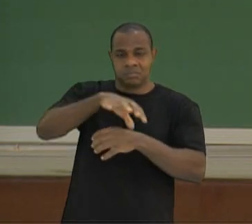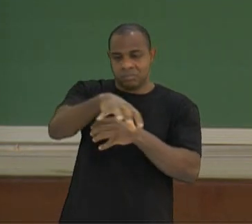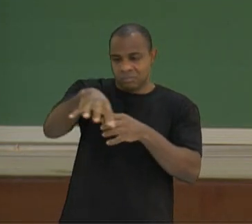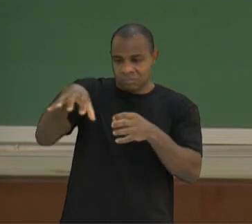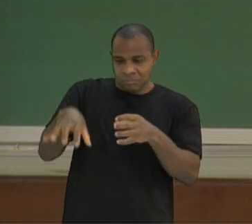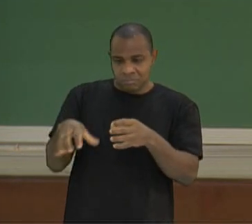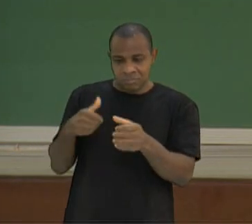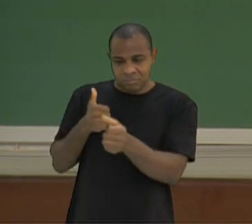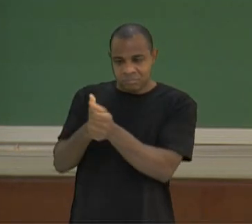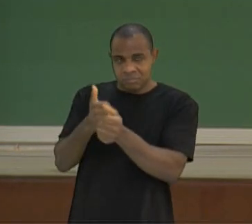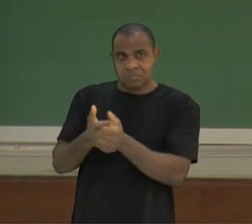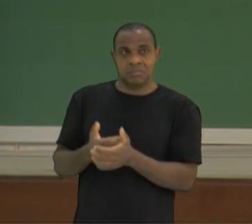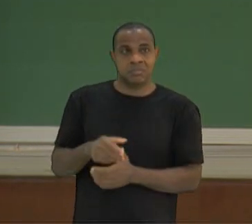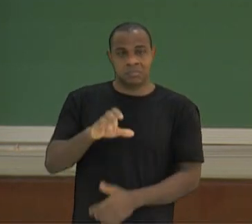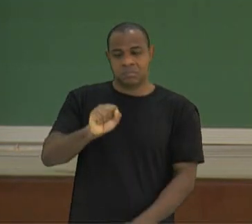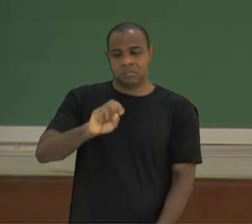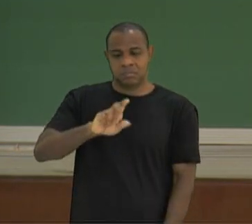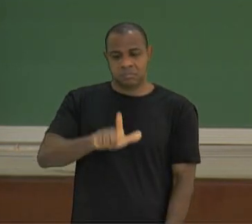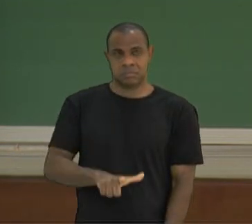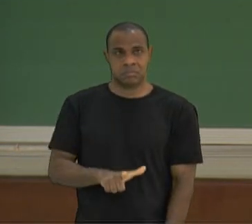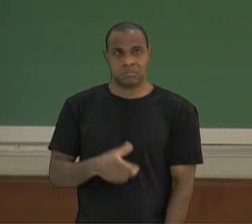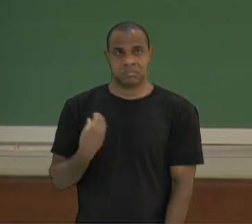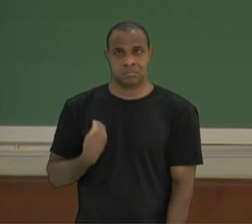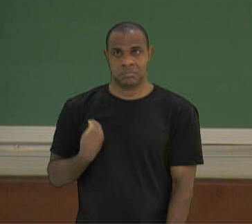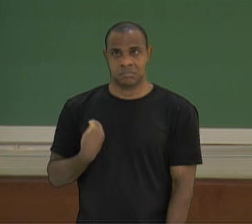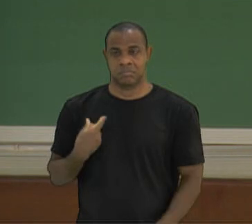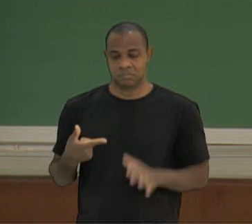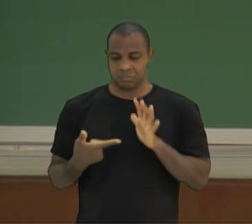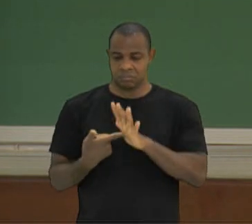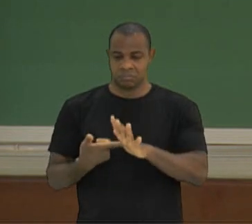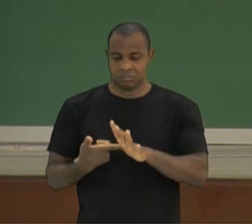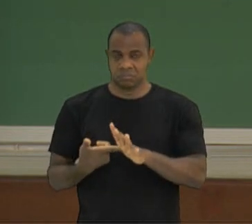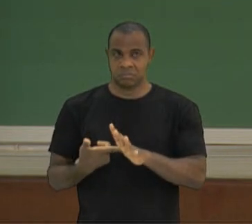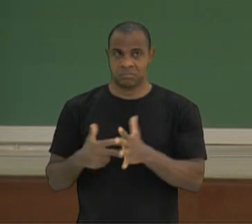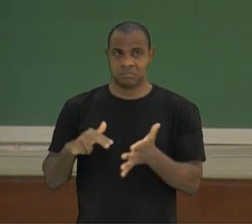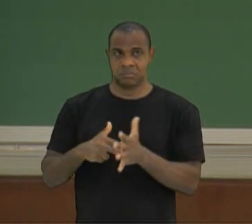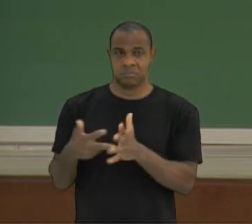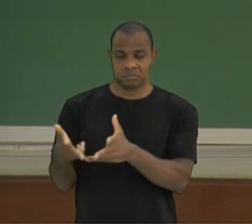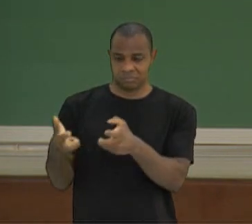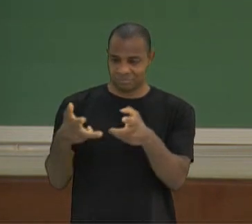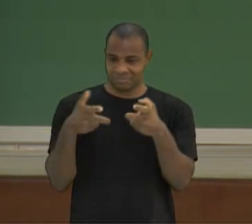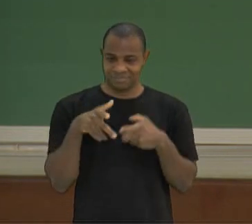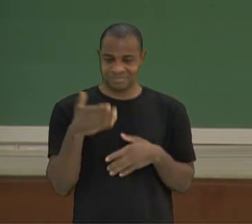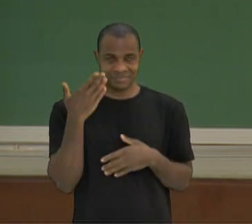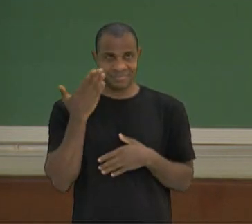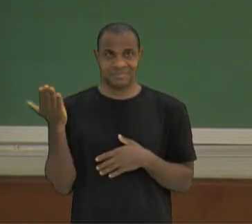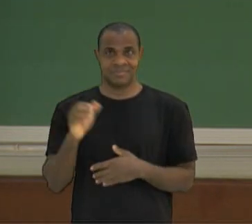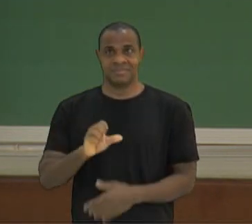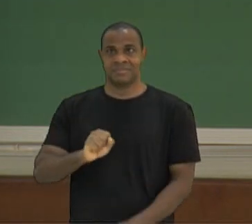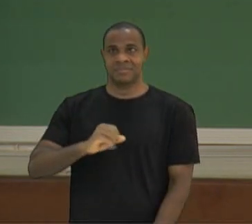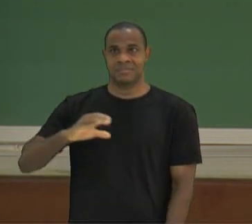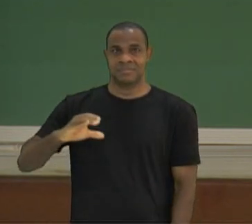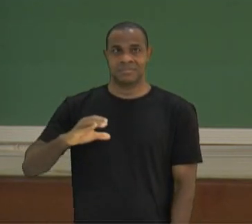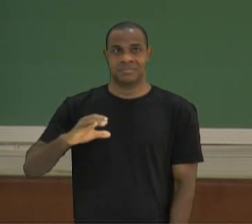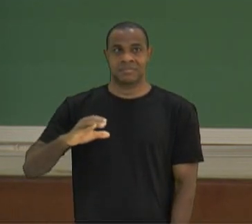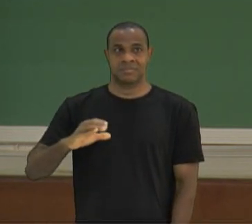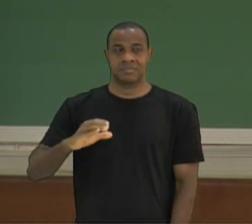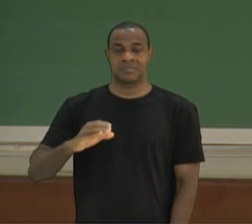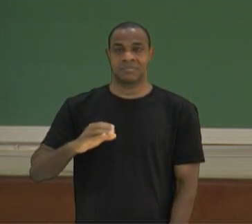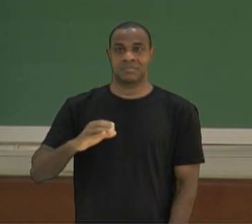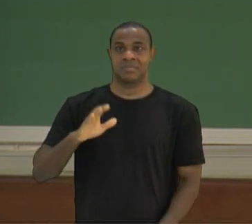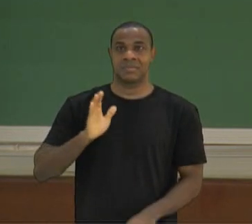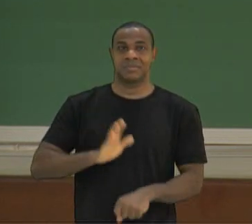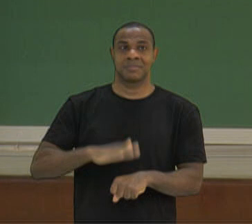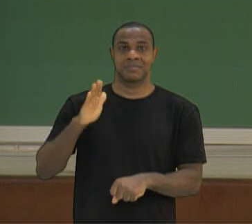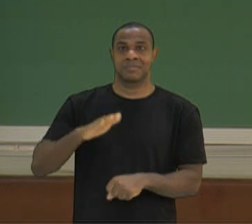na região sul, eu tenho uma presença ali bem significativa. Santa Catarina é a que tem maior quantidade ali